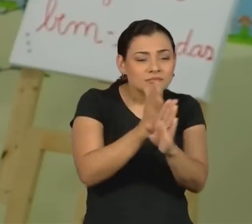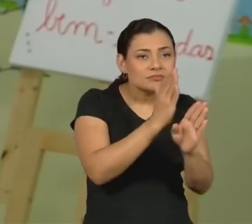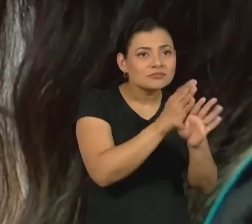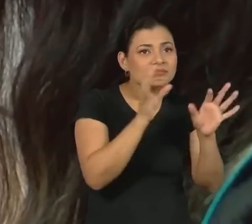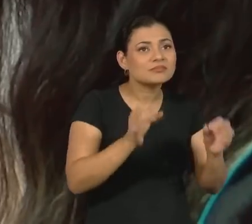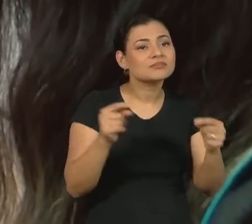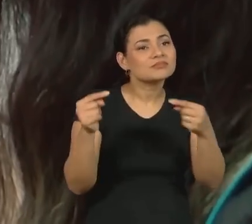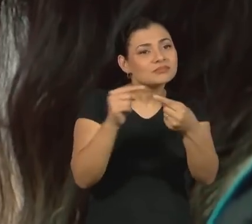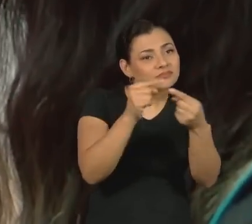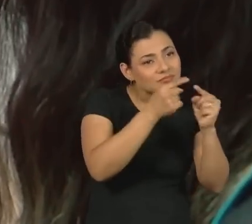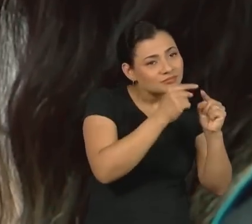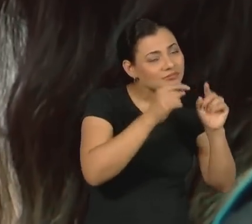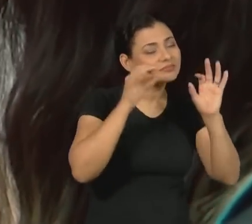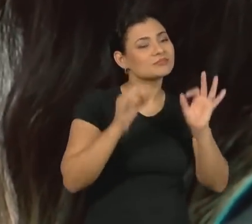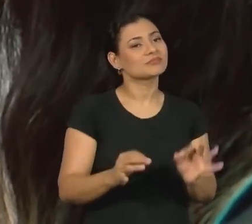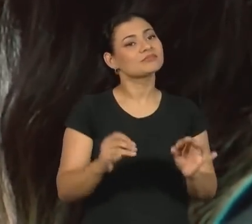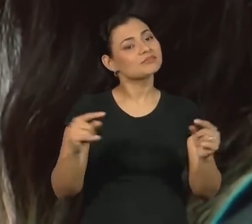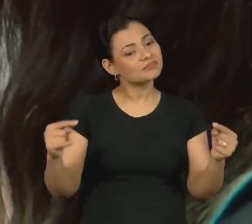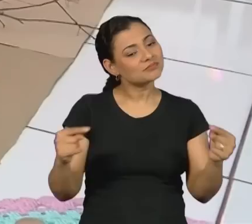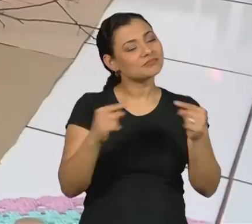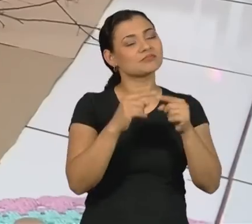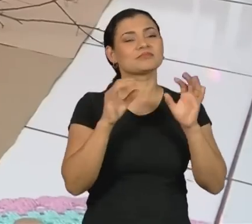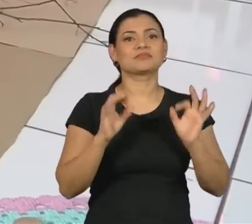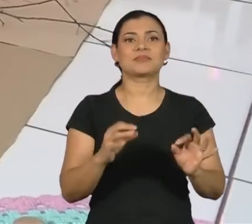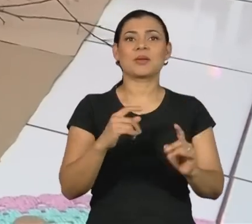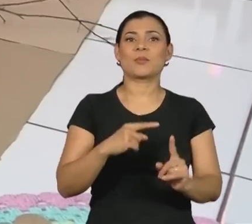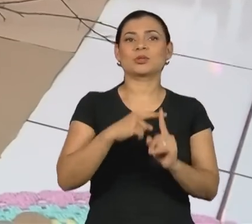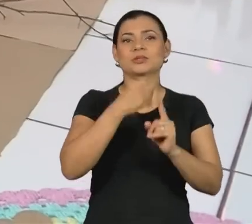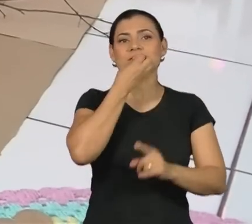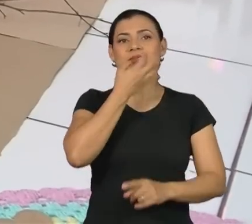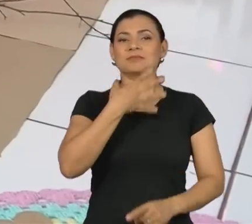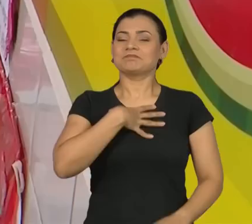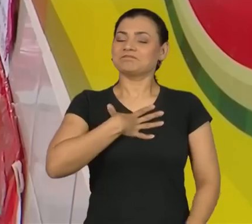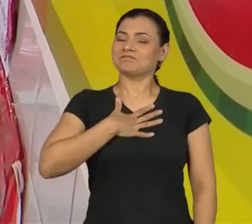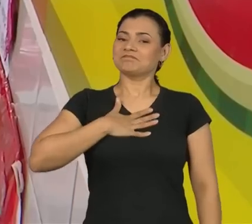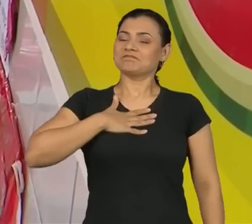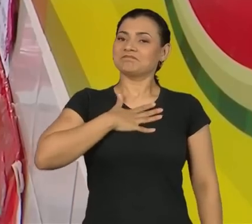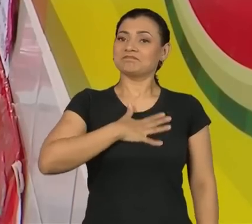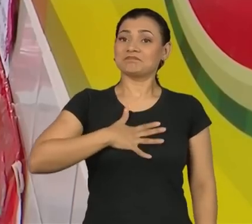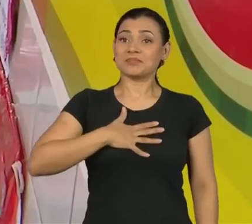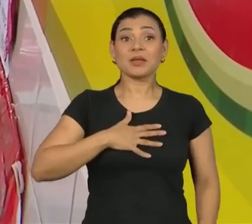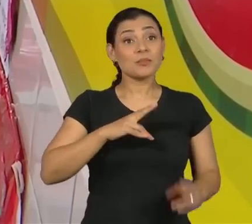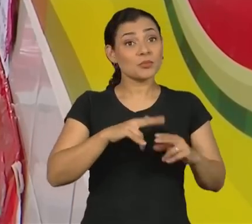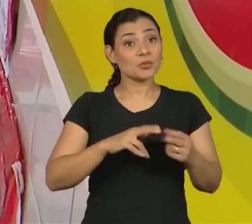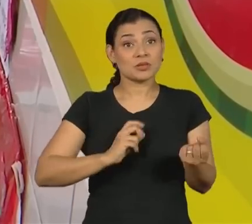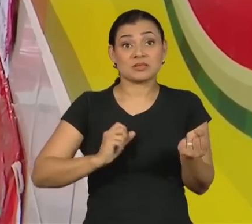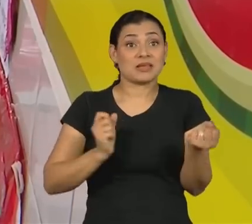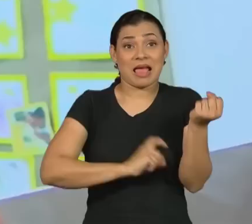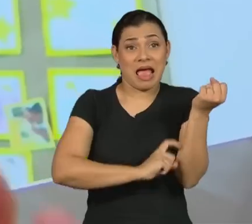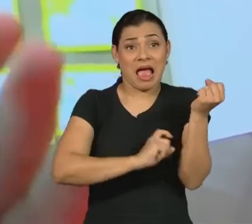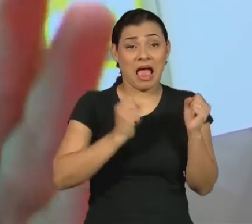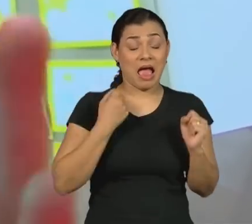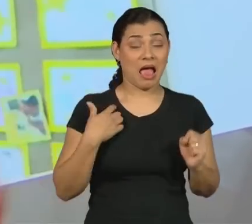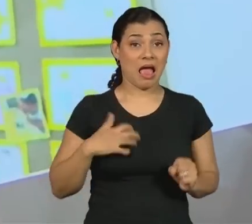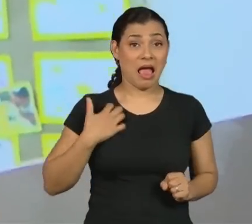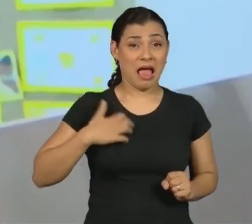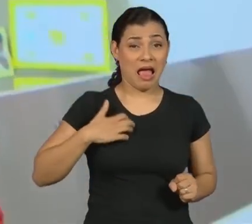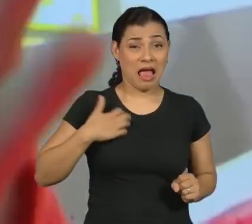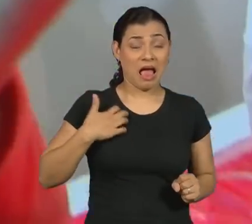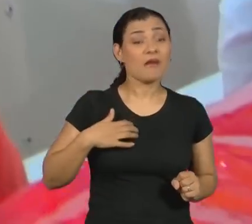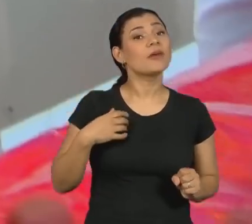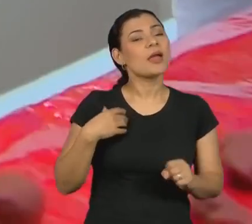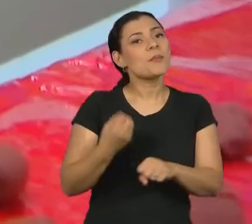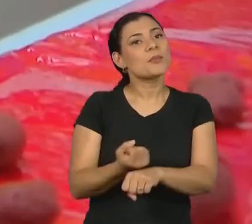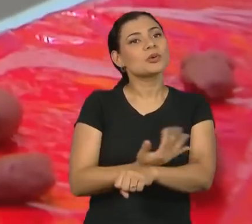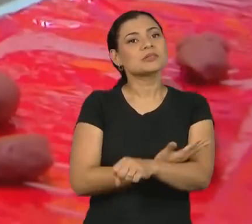tornasse essa junção de uma forma positiva para eles. Na estação da raiva, as emoções ganham forma